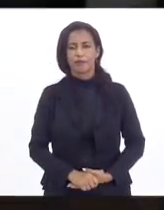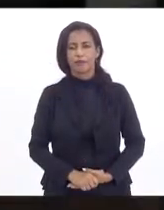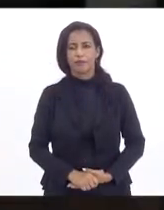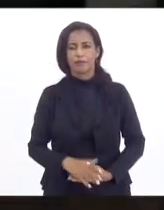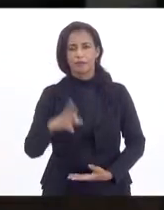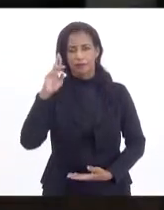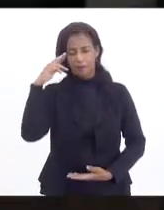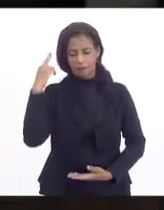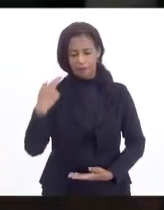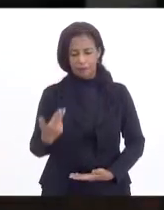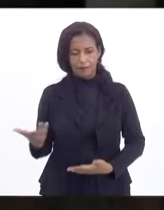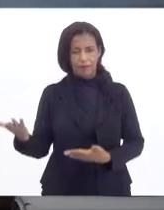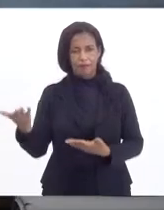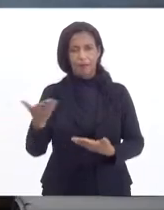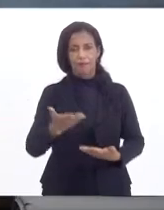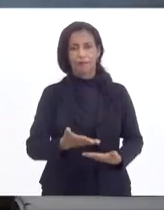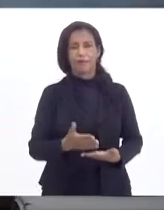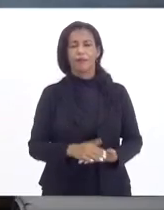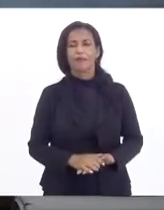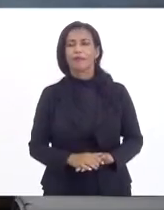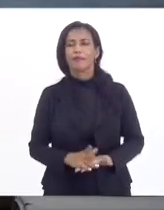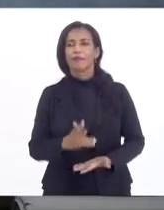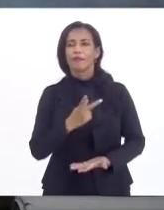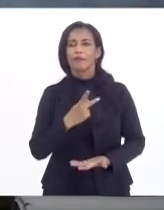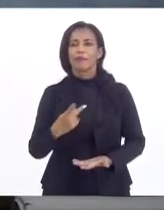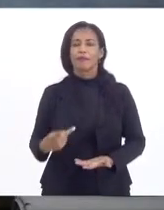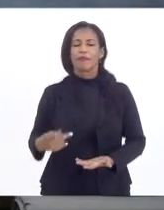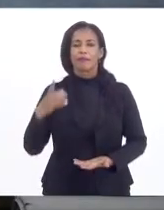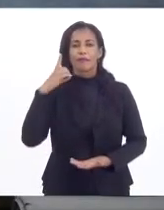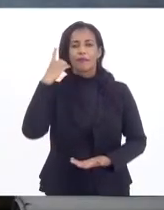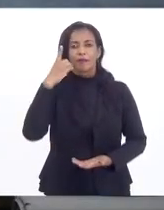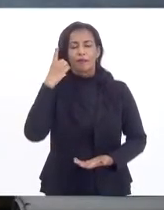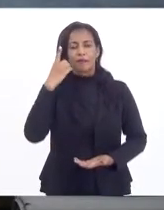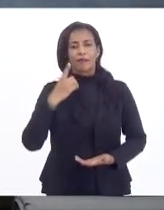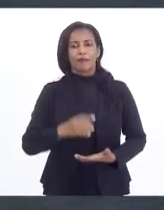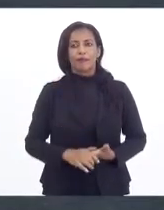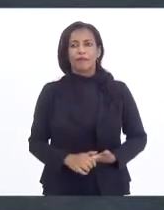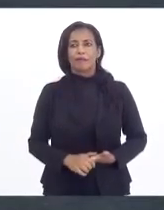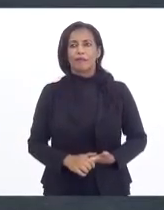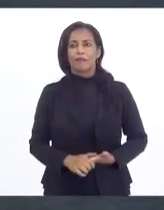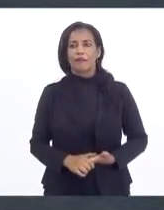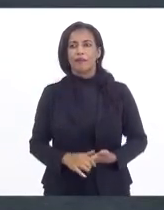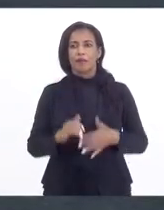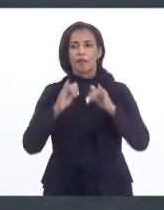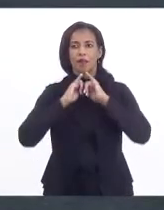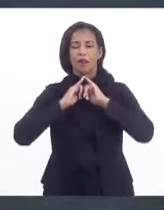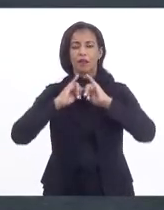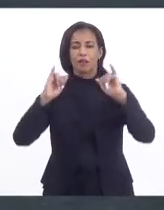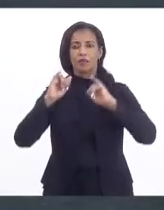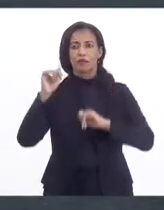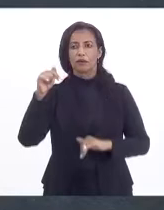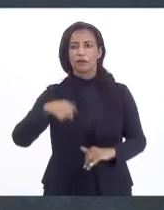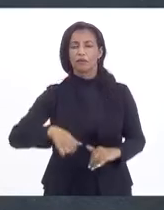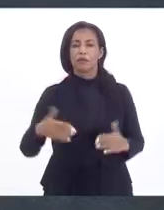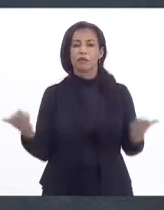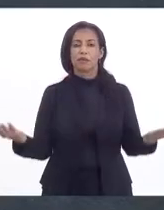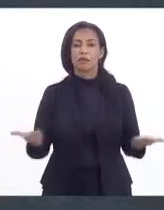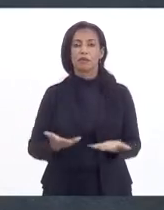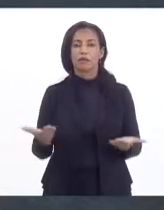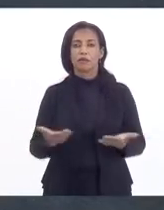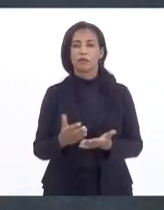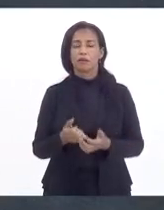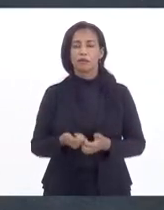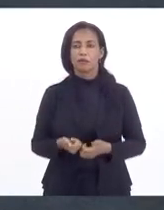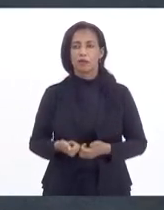Deputada Renata, por favor. Senhor presidente, senhoras deputadas, senhores deputados, anunciar aqui que hoje